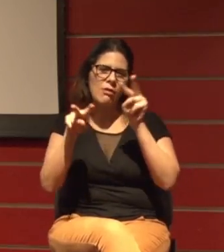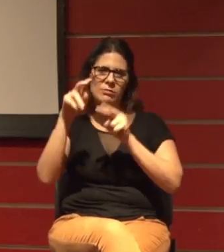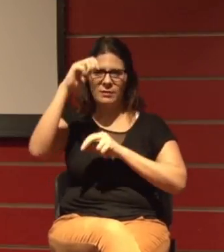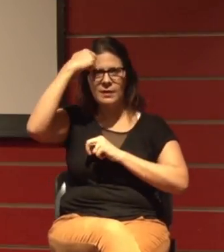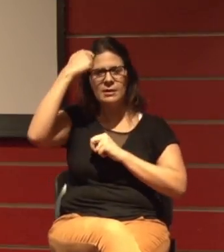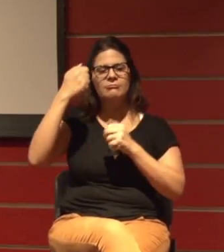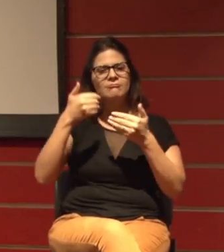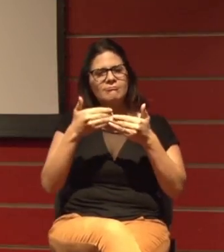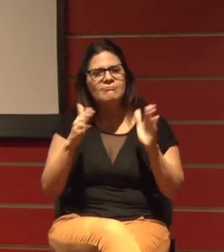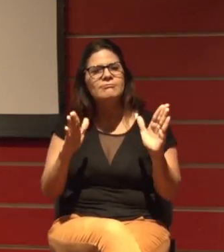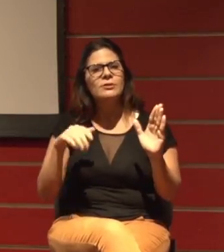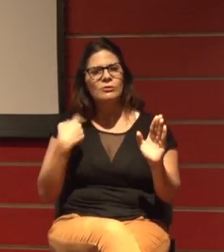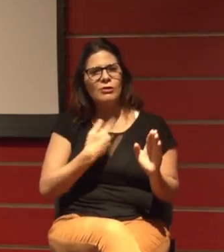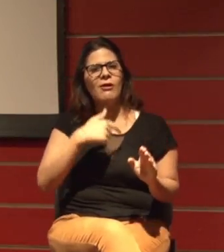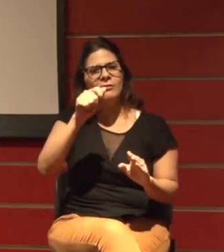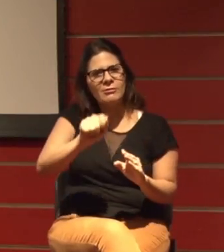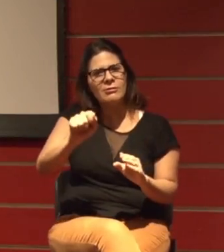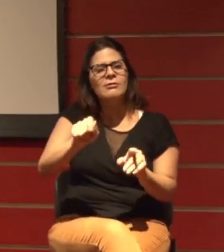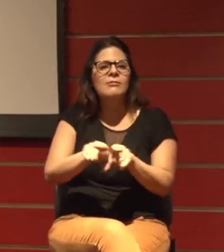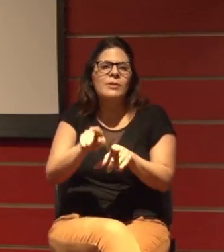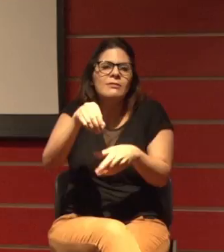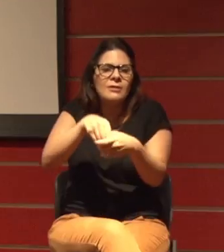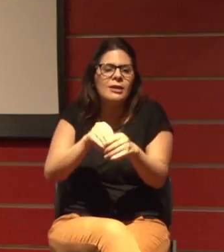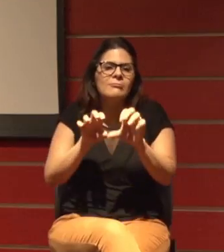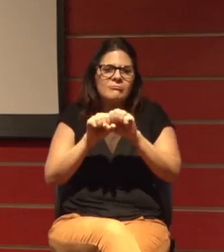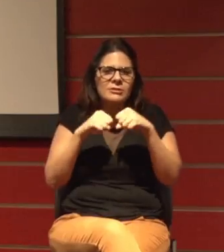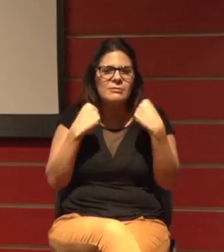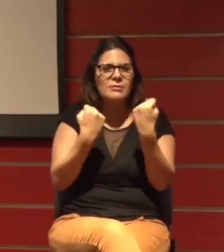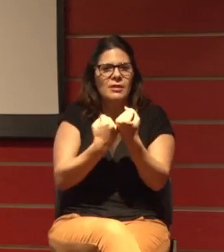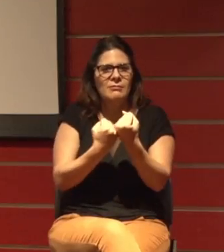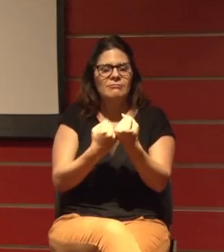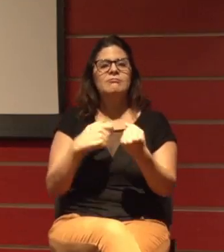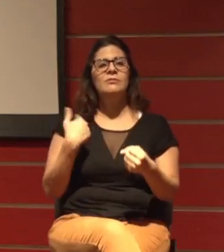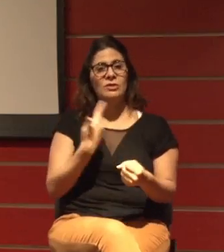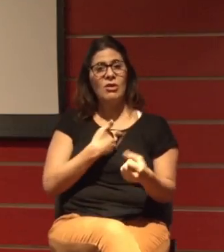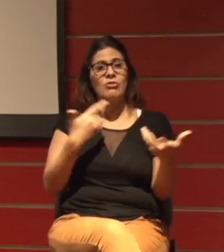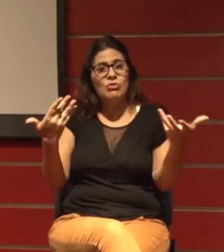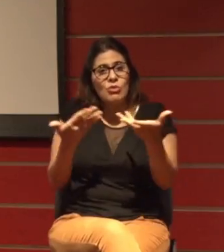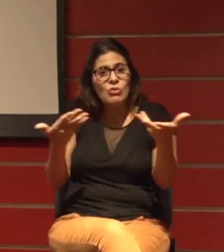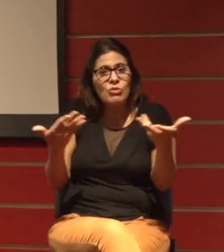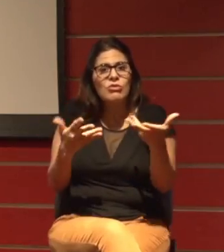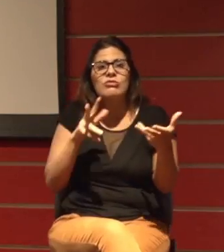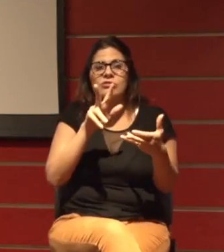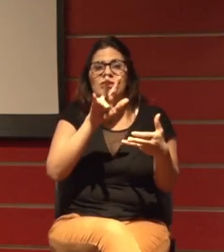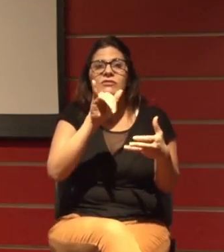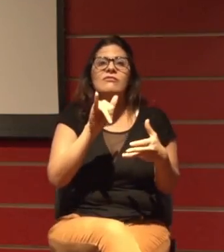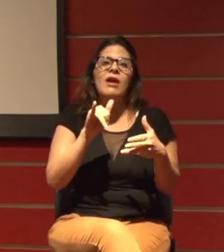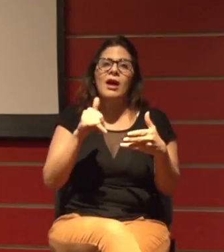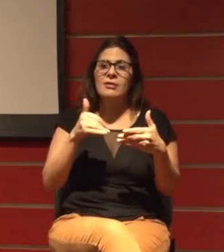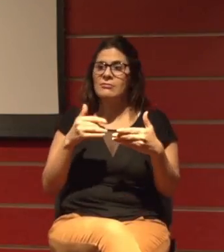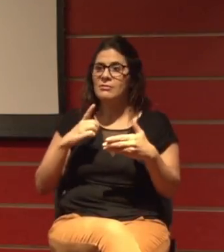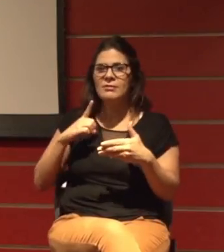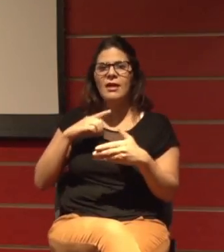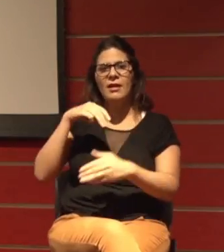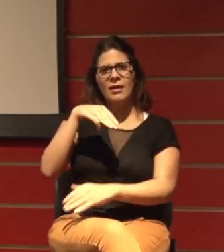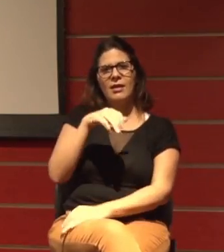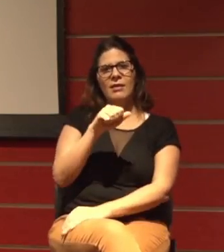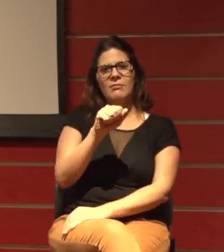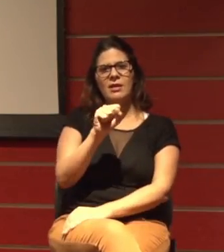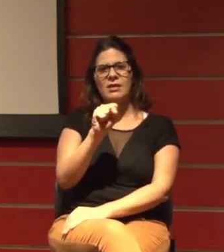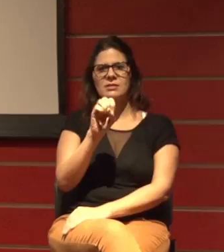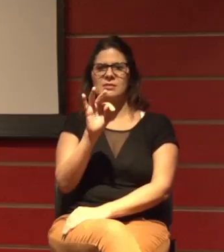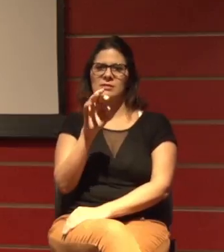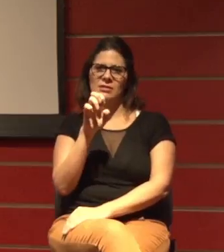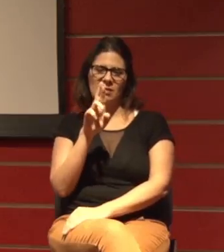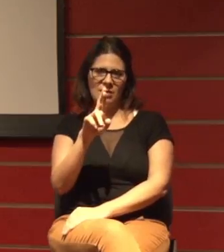como parte integrante do nosso seminário contaremos hoje com a masterclass com a Ana Maria Gonçalves sobre a